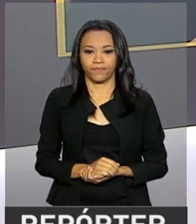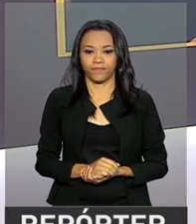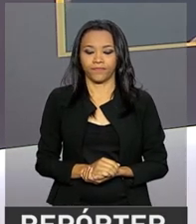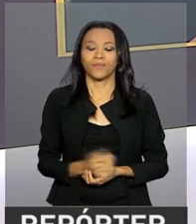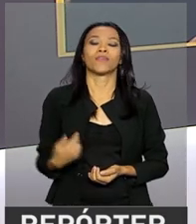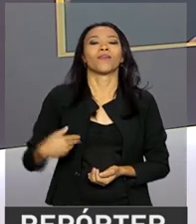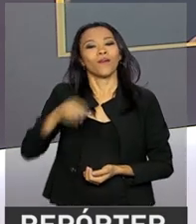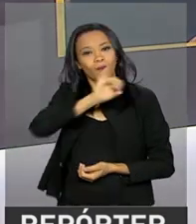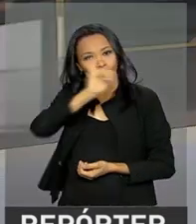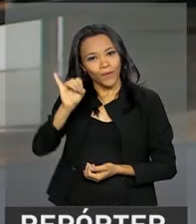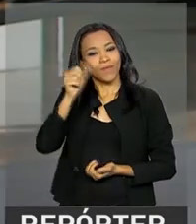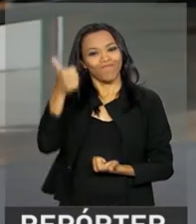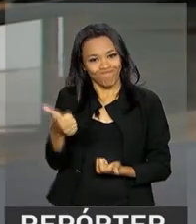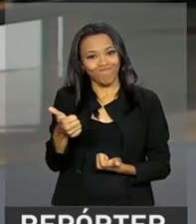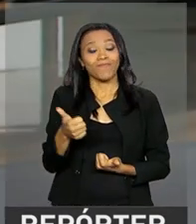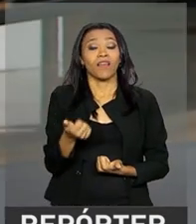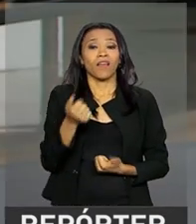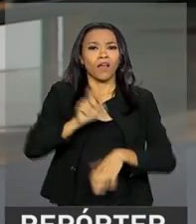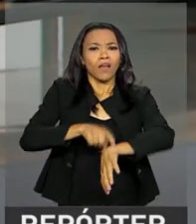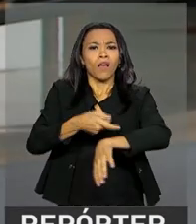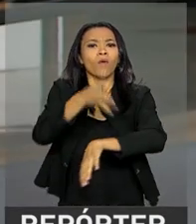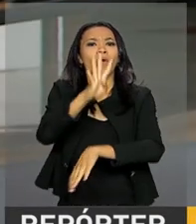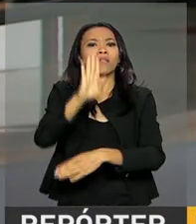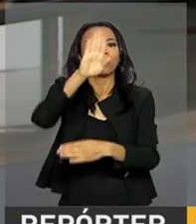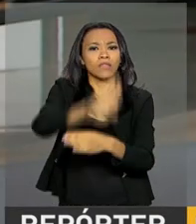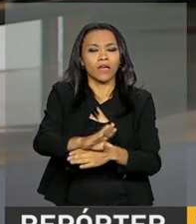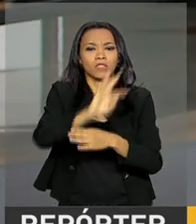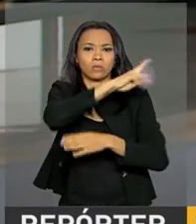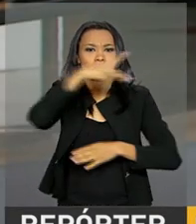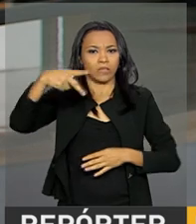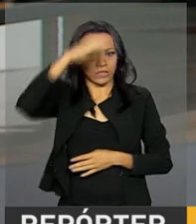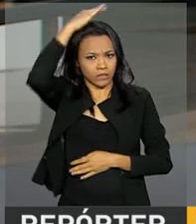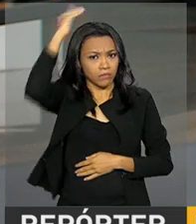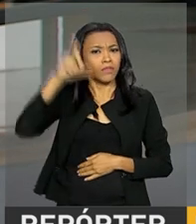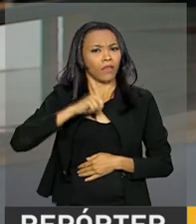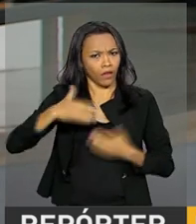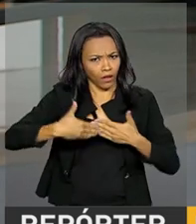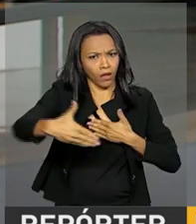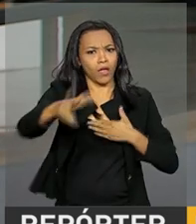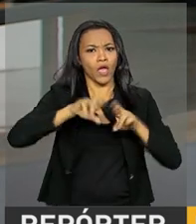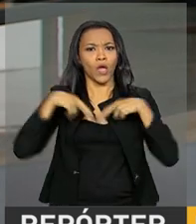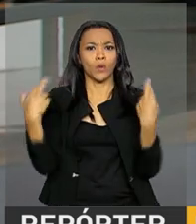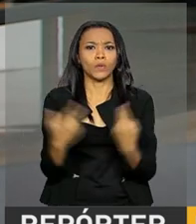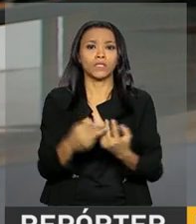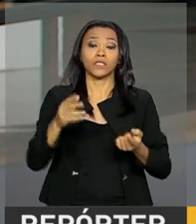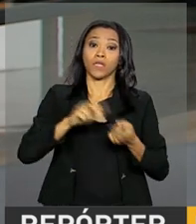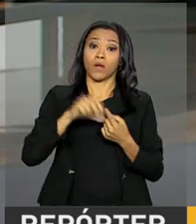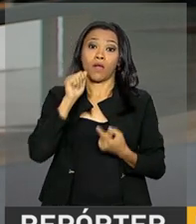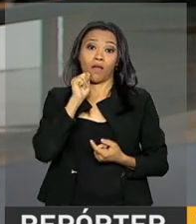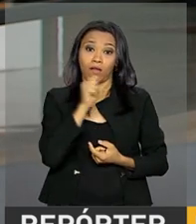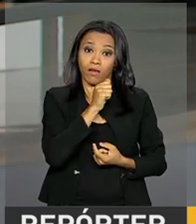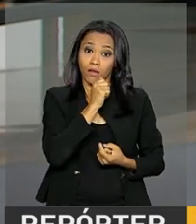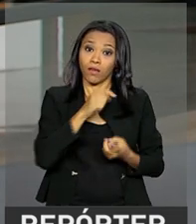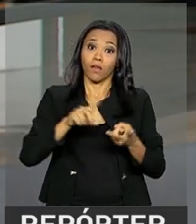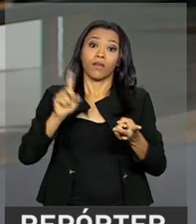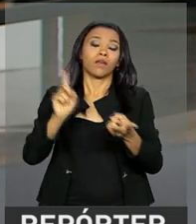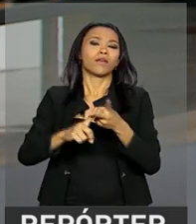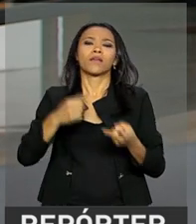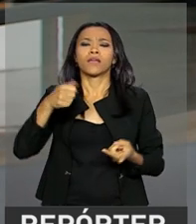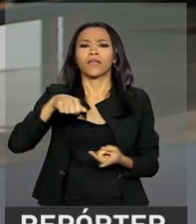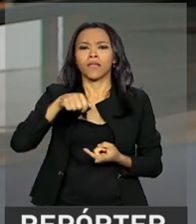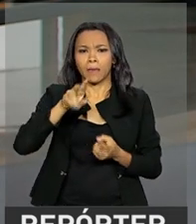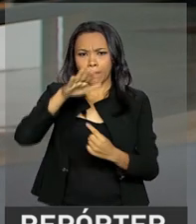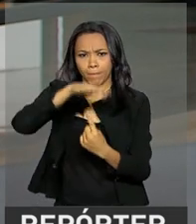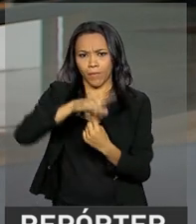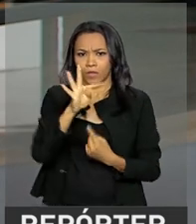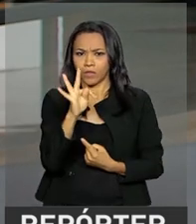Oi Leandro Olha a partir das 4 horas da tarde o presidente Michel Temer se reúne com os governadores de Acre Amazonas Rondônia Roraima